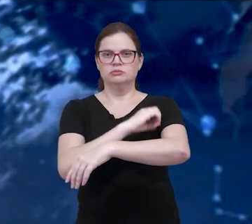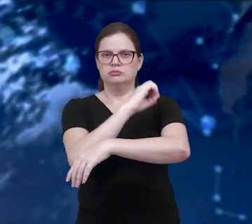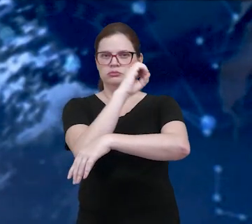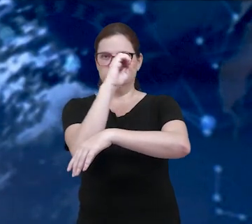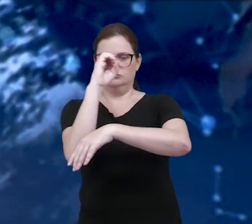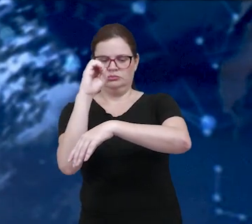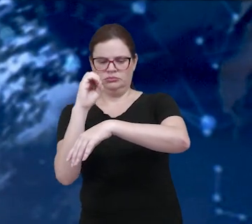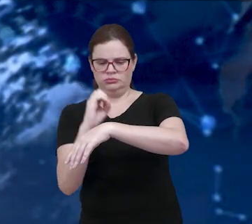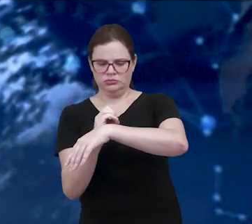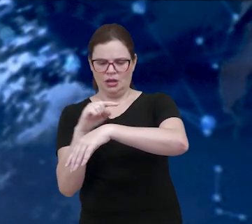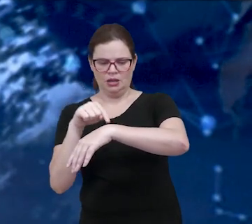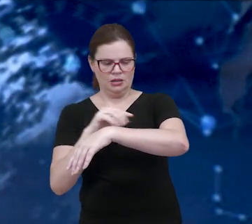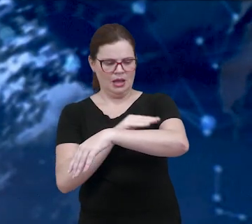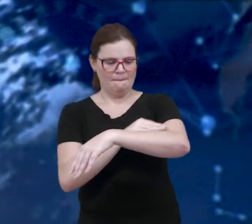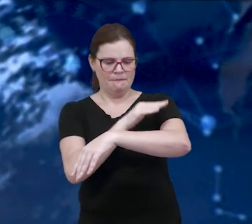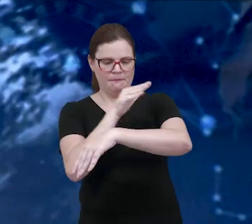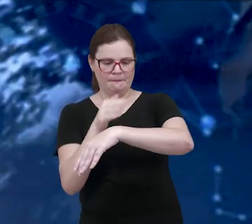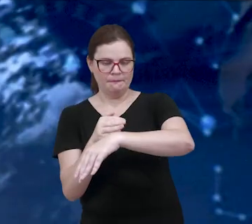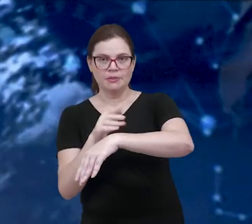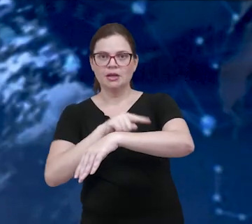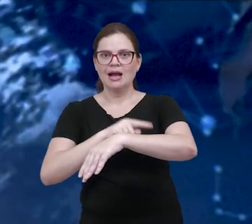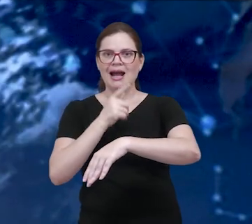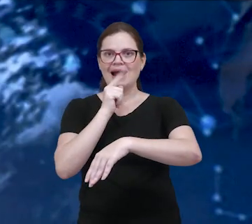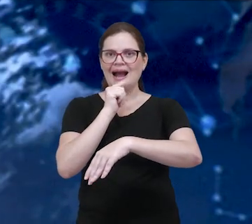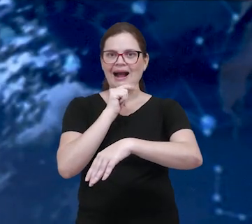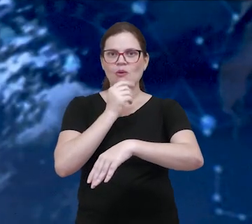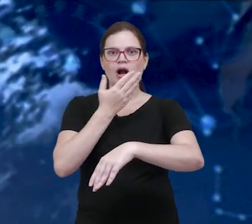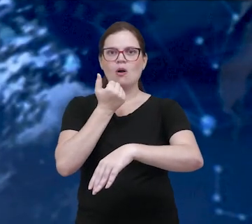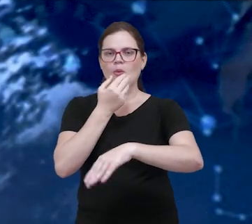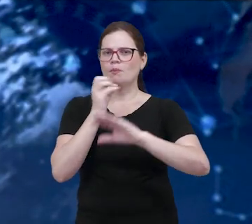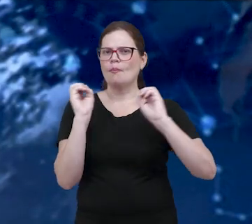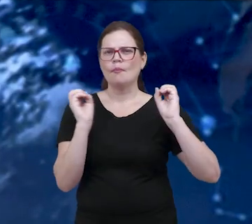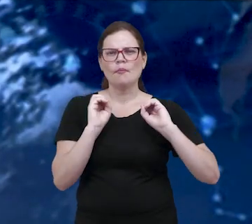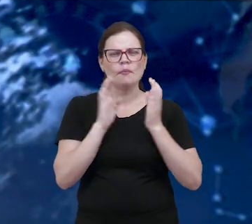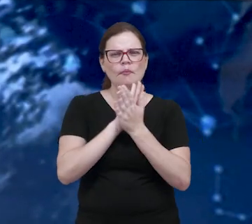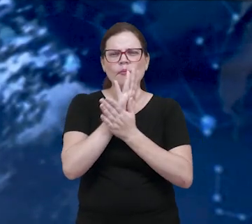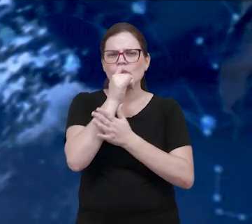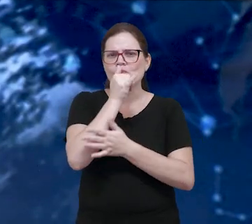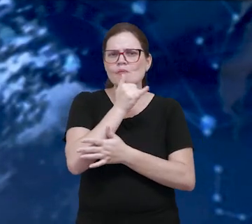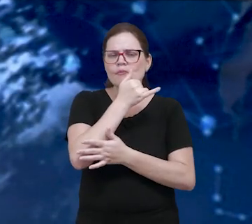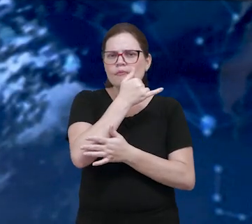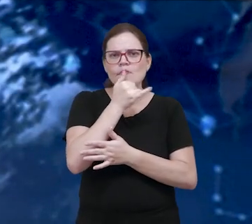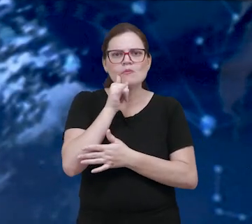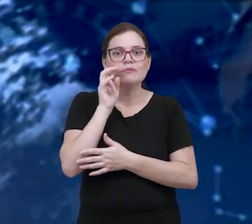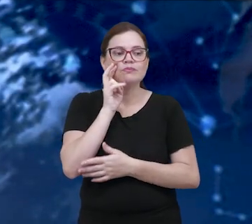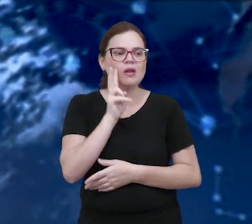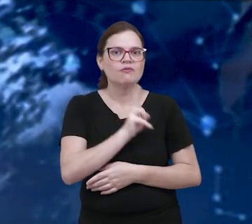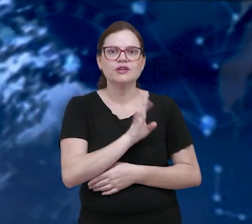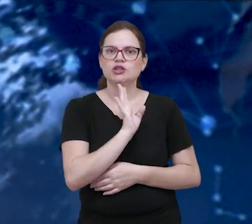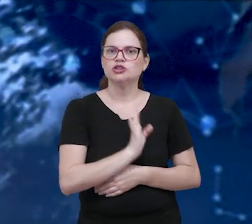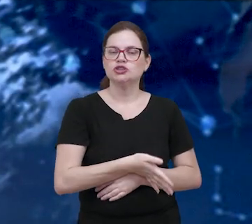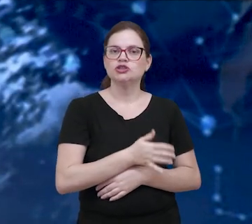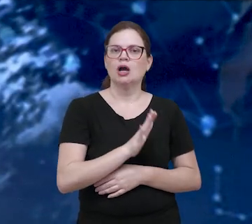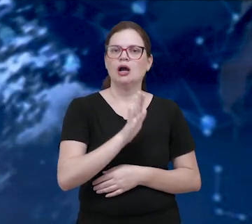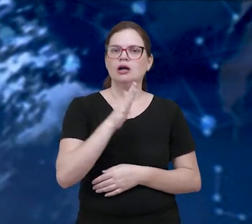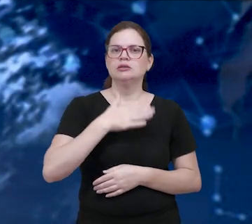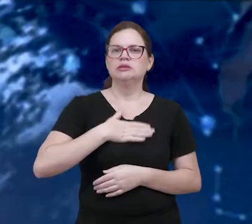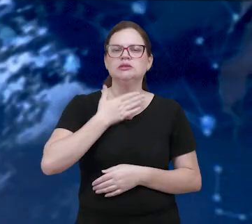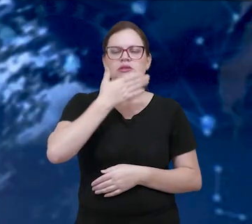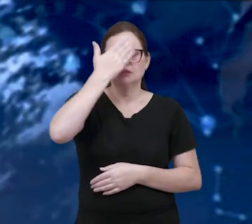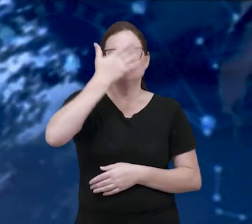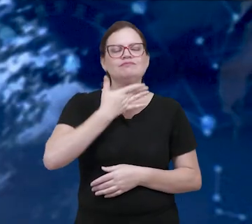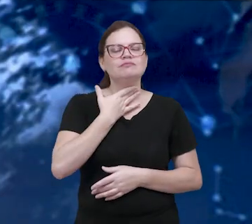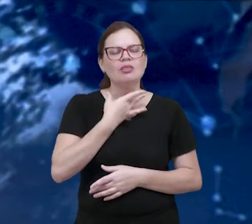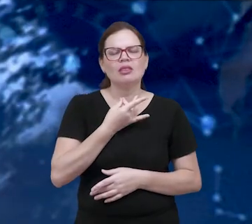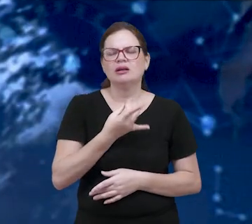não come nada, não bebe água, nada. Eu vi muitas vezes o muçulmano caindo lá de sede,